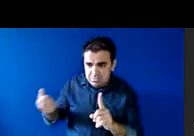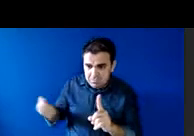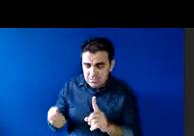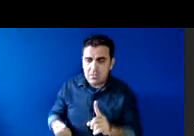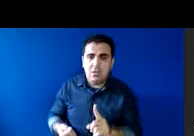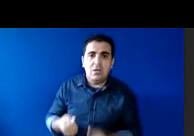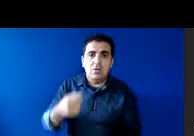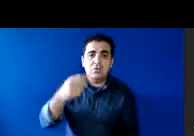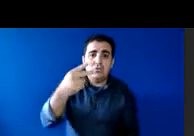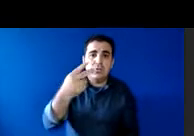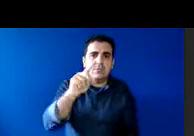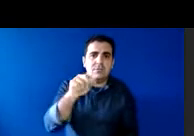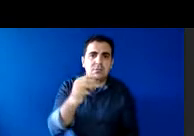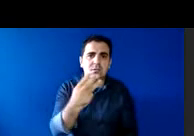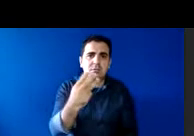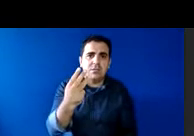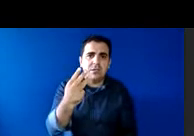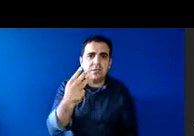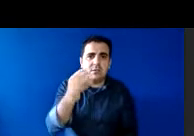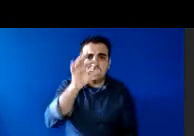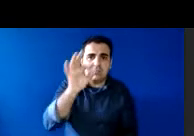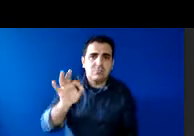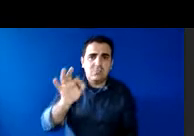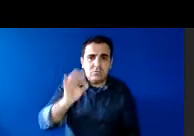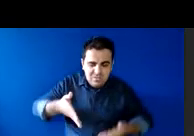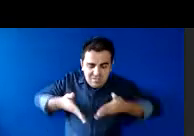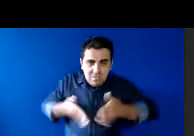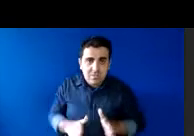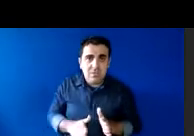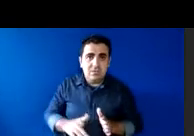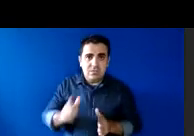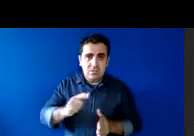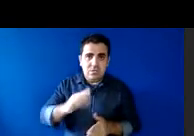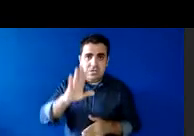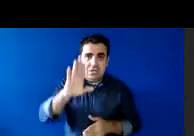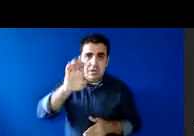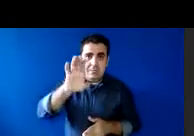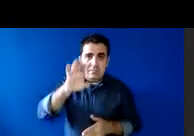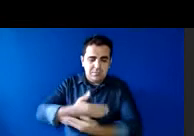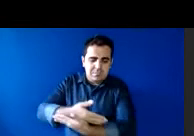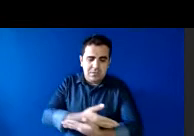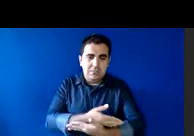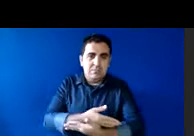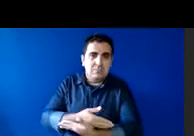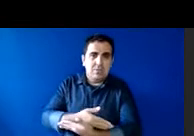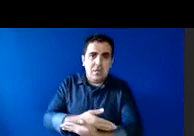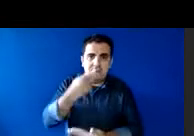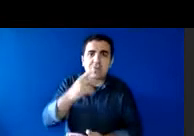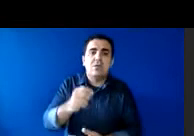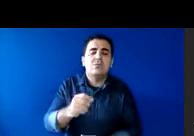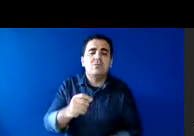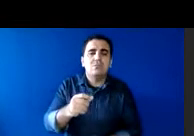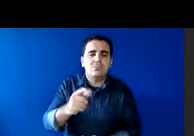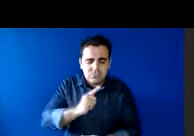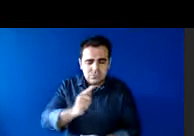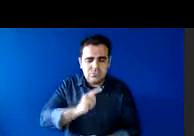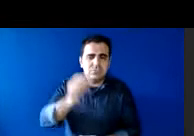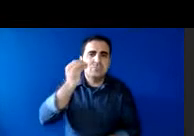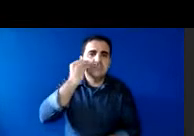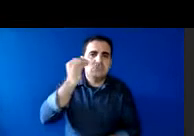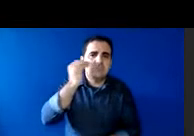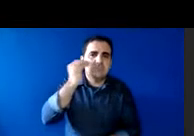2,3% das mulheres que tinham parido, estavam com seus filhos, disseram que tinham tentado